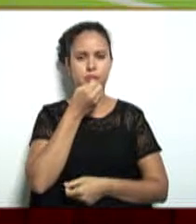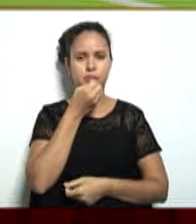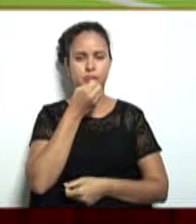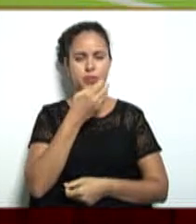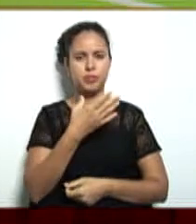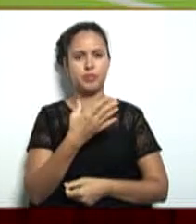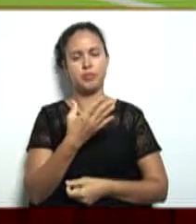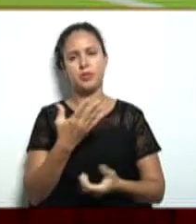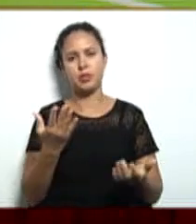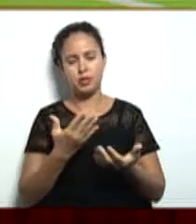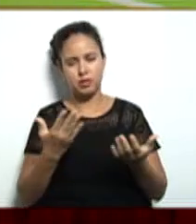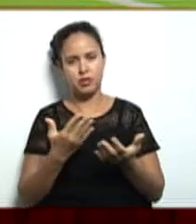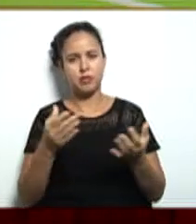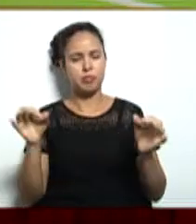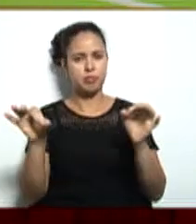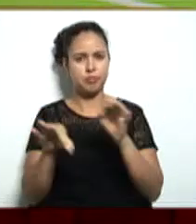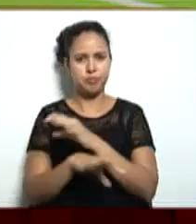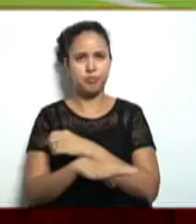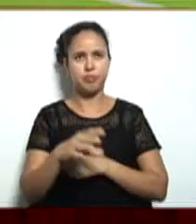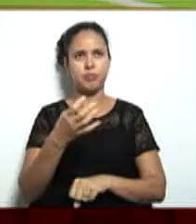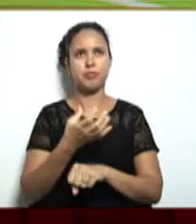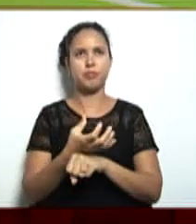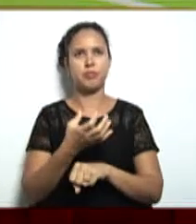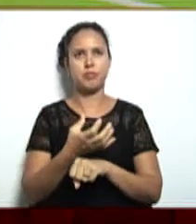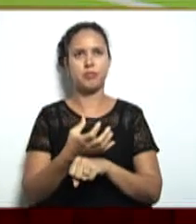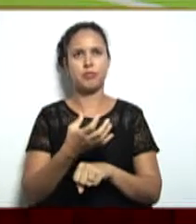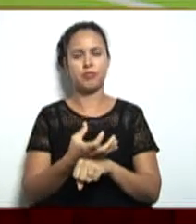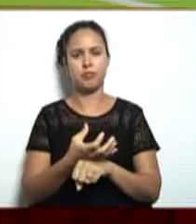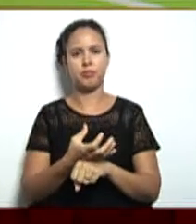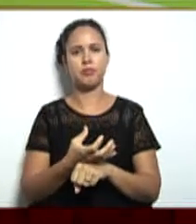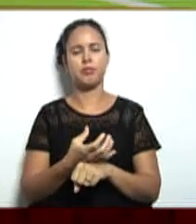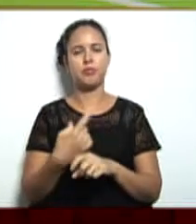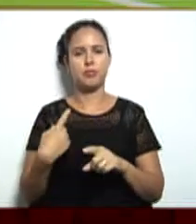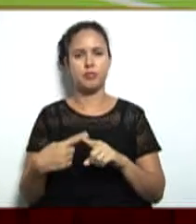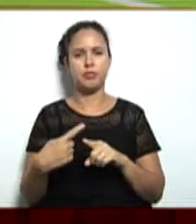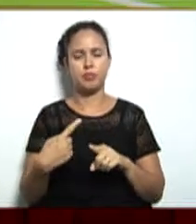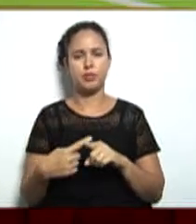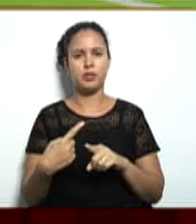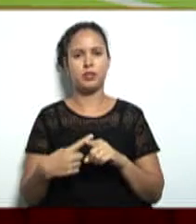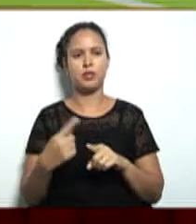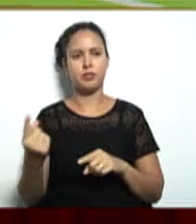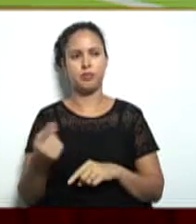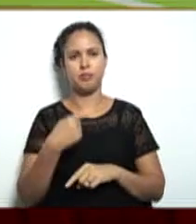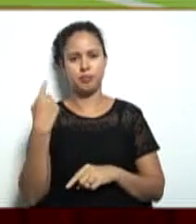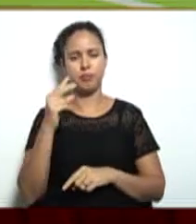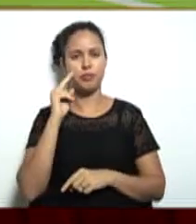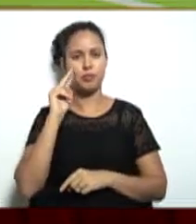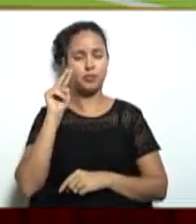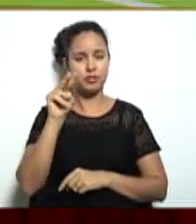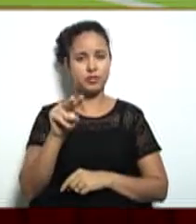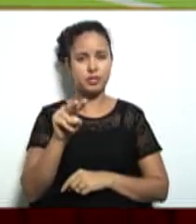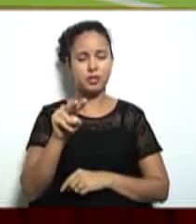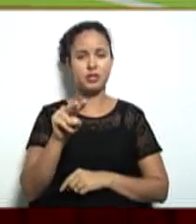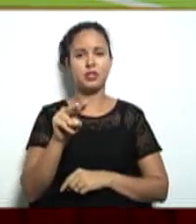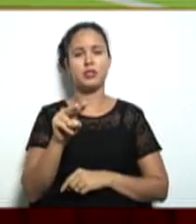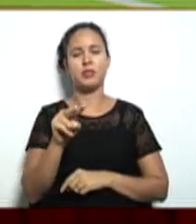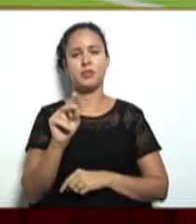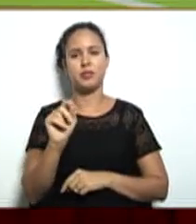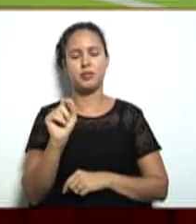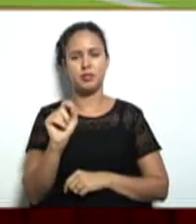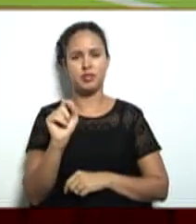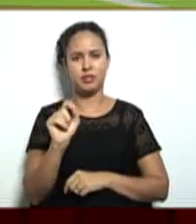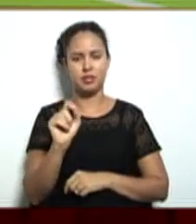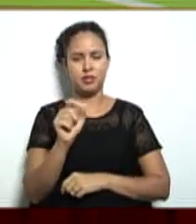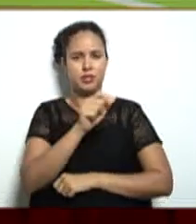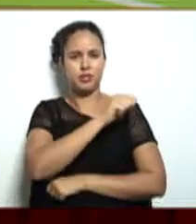grande encerrar a nossa disciplina, encerrar a nossa aula, porque, né, quando a gente olha aqui para a nossa câmera, a gente vê todos